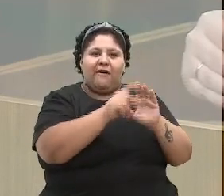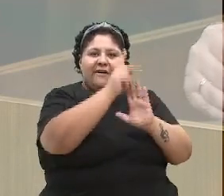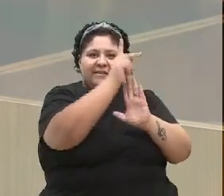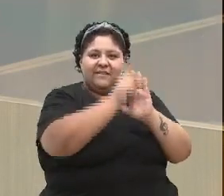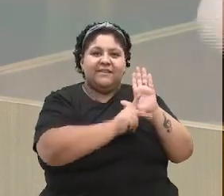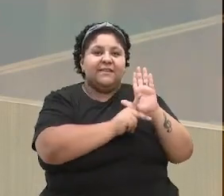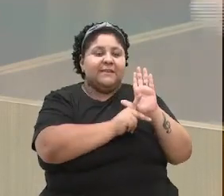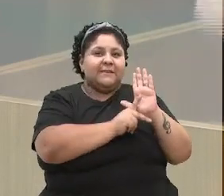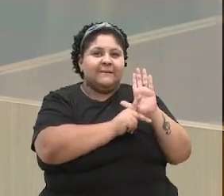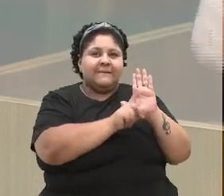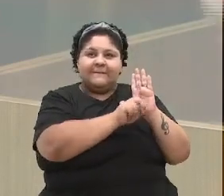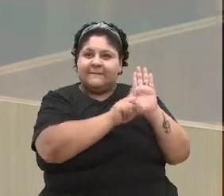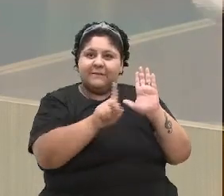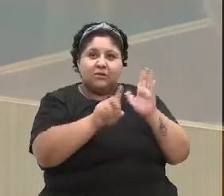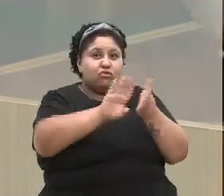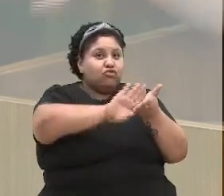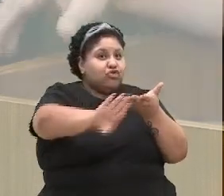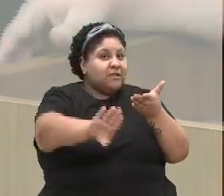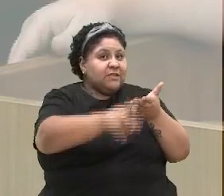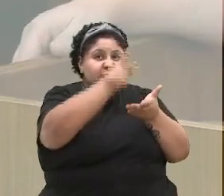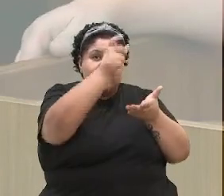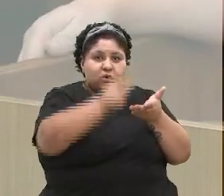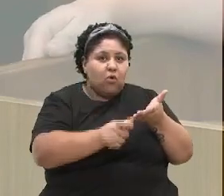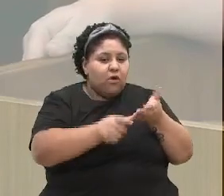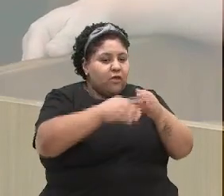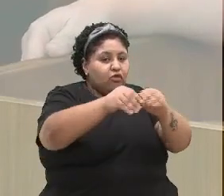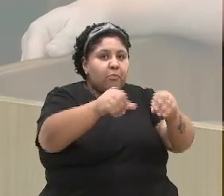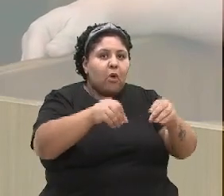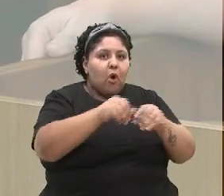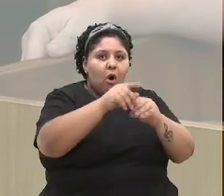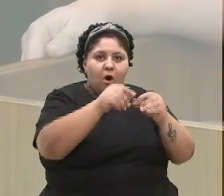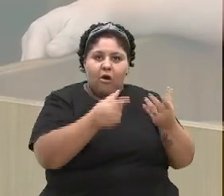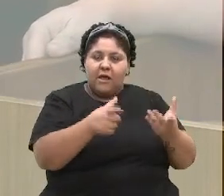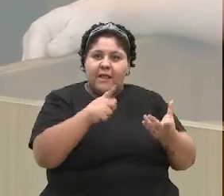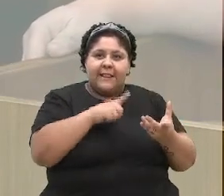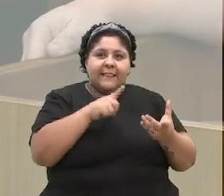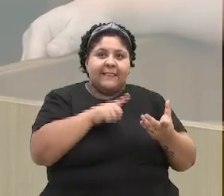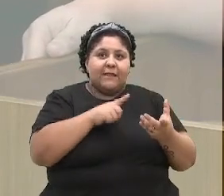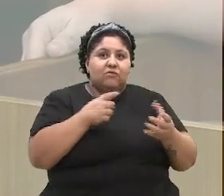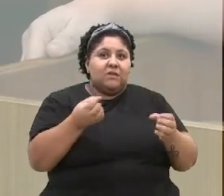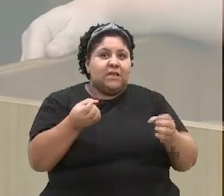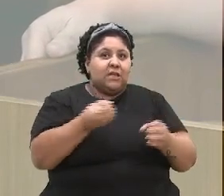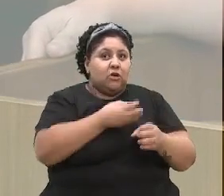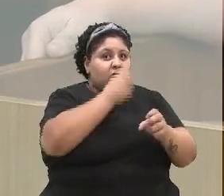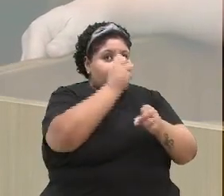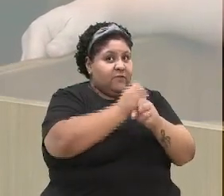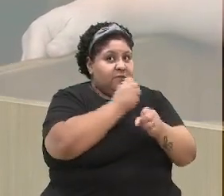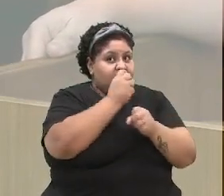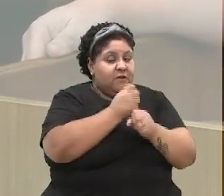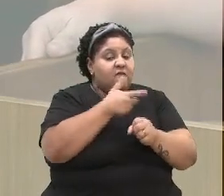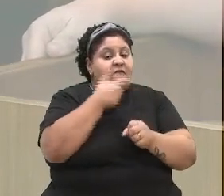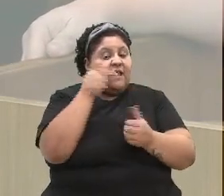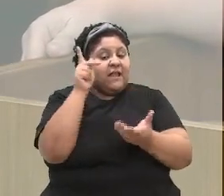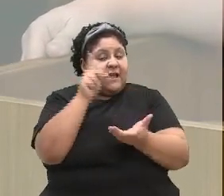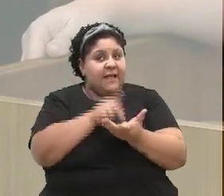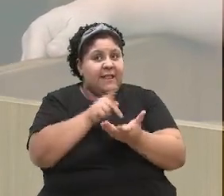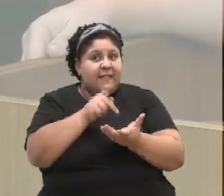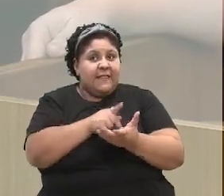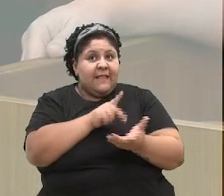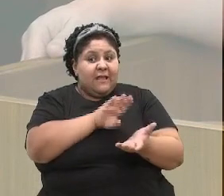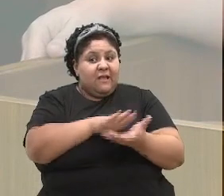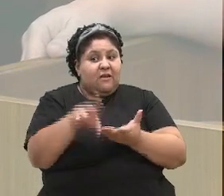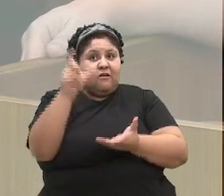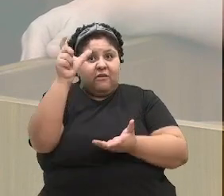esse valor não tira as pessoas do pó. Não tira, porque não tem novas obras. Então, você vai falar a verdade. Não tira